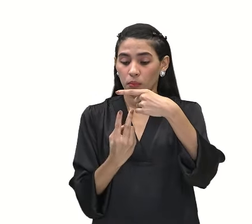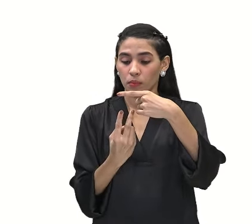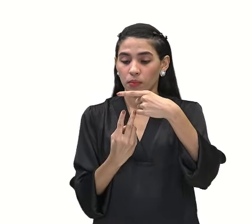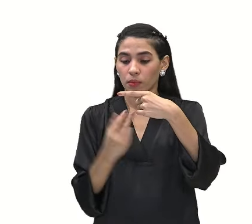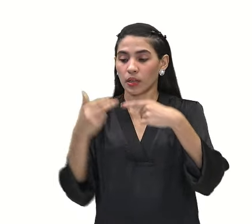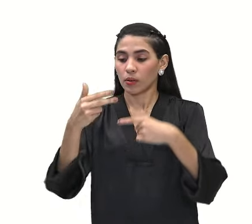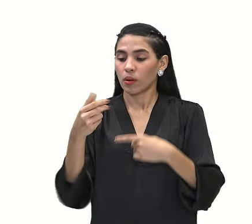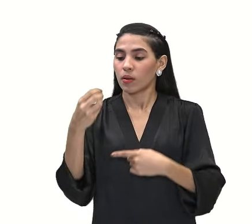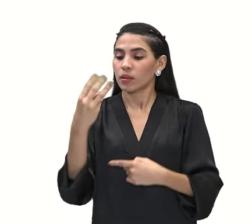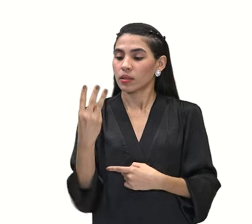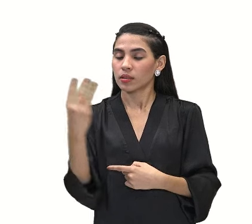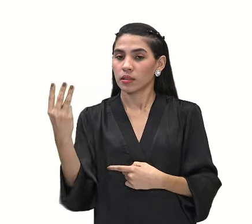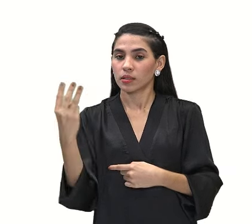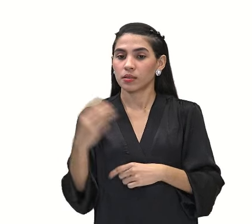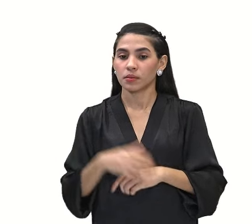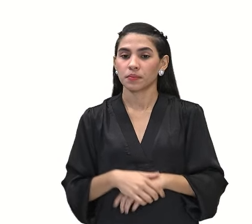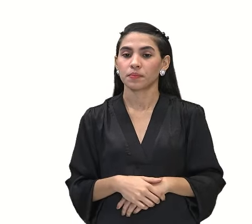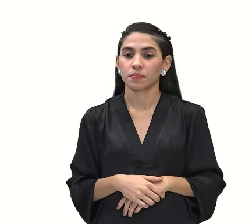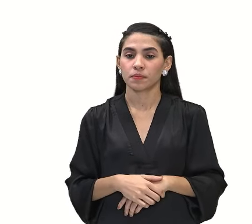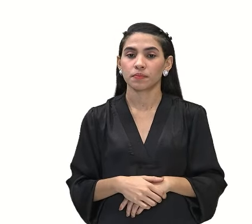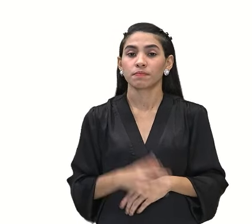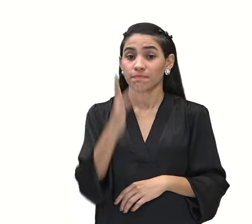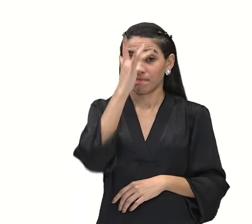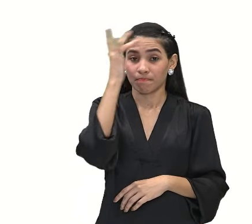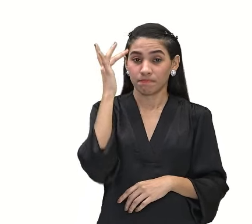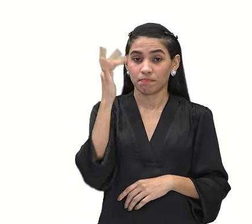33 o quê ó